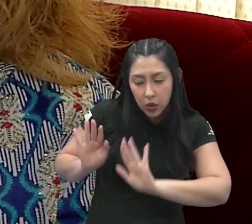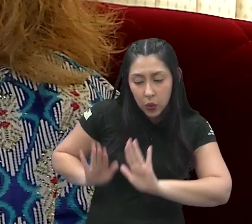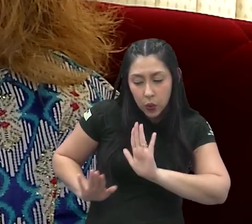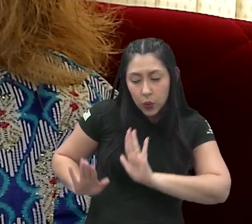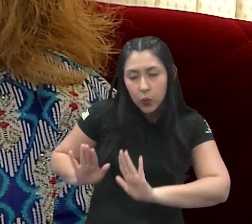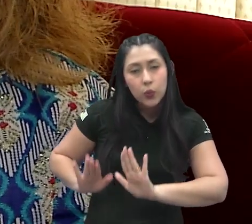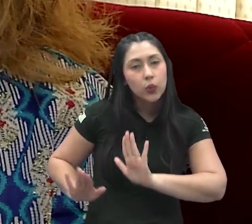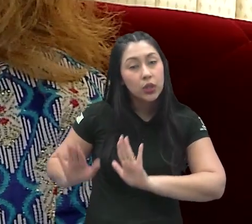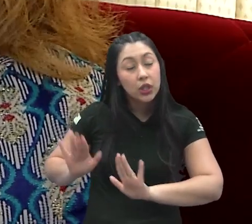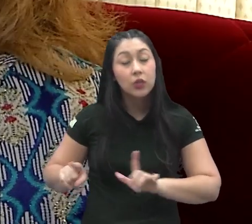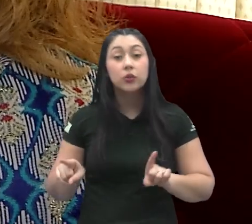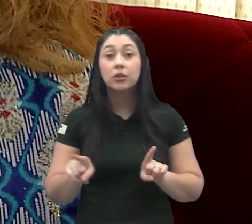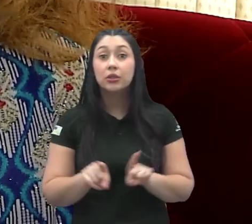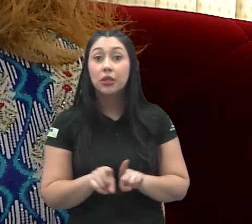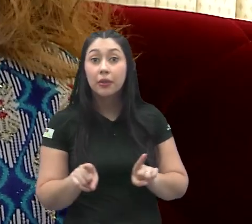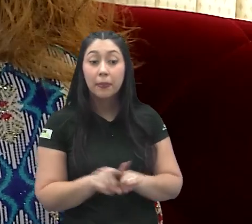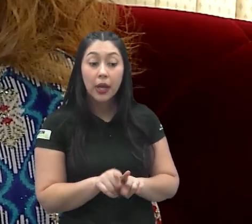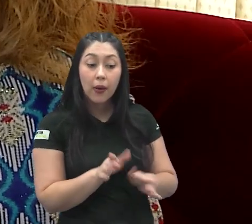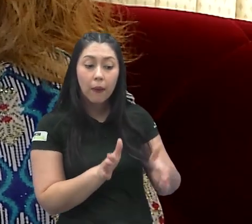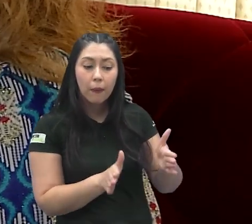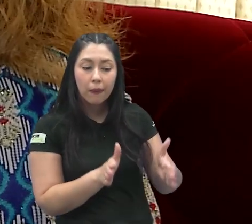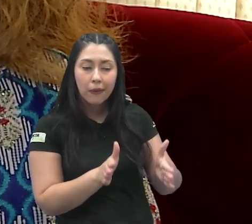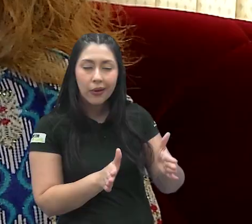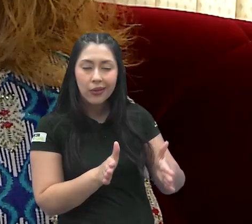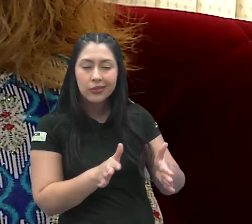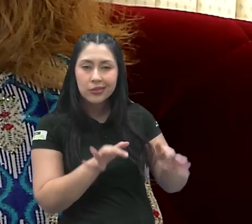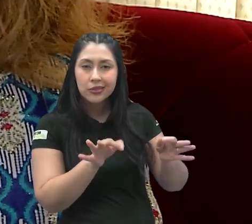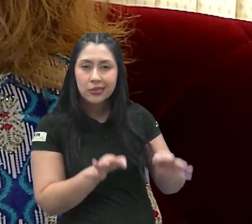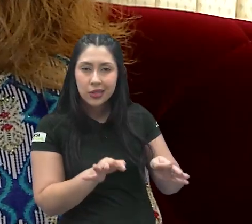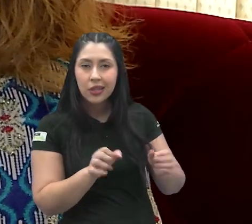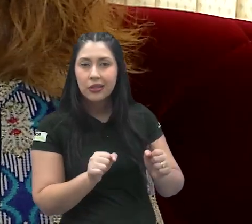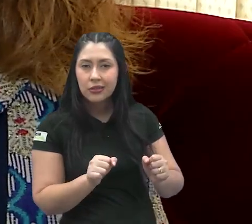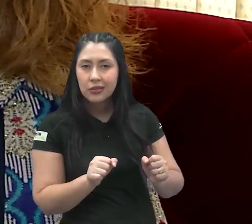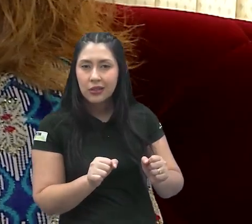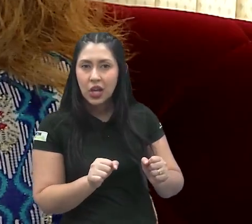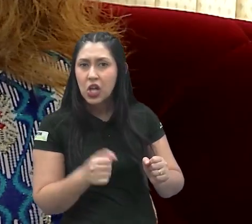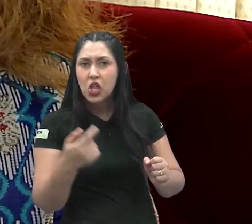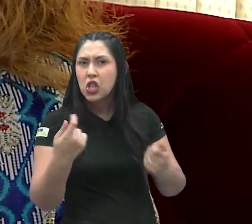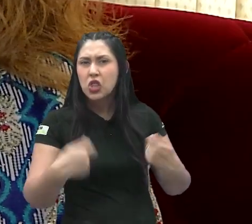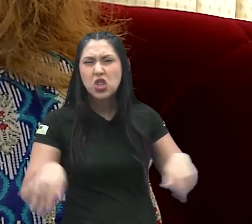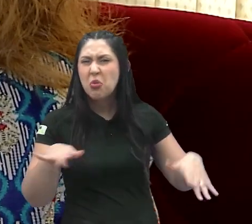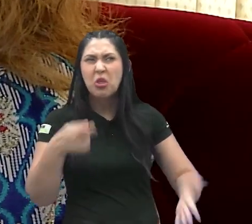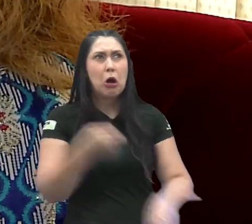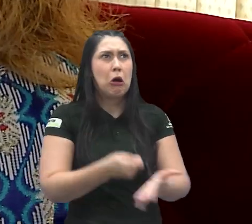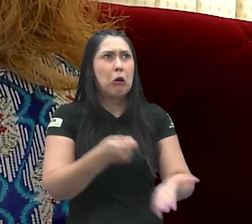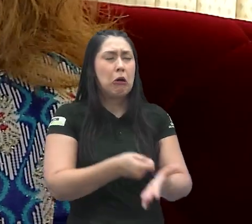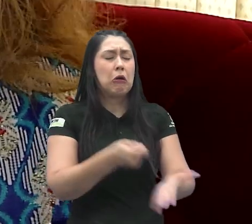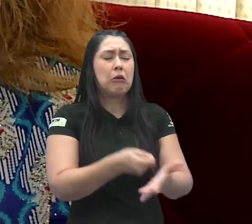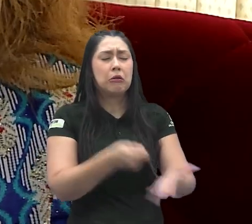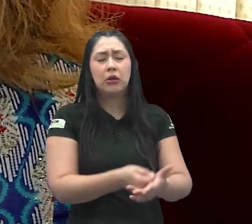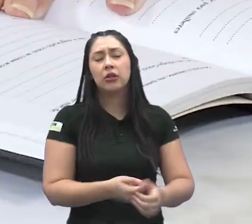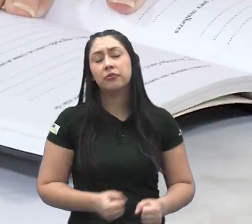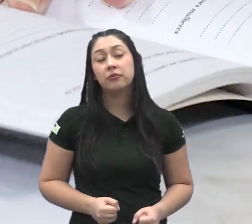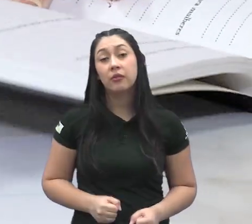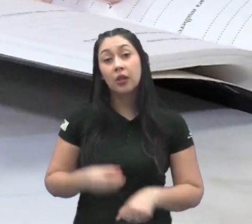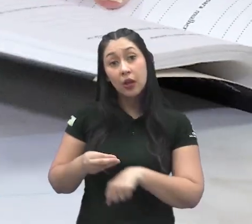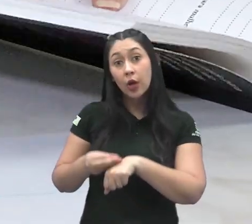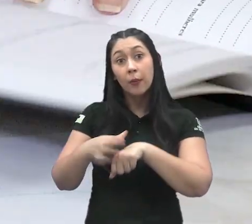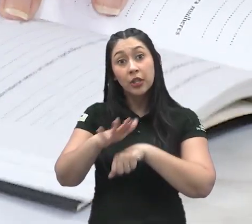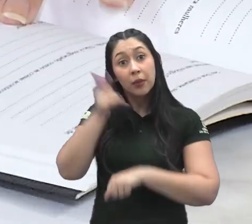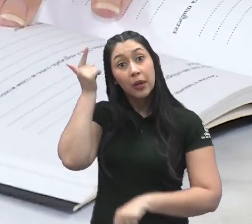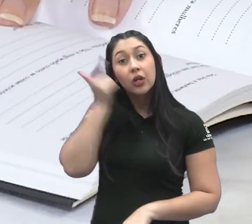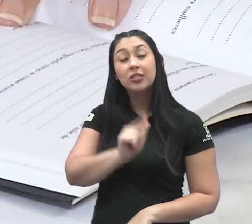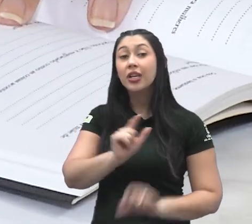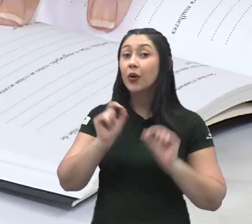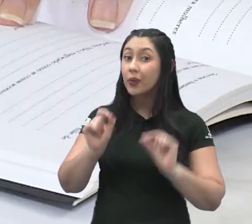cuidado as metas, estabeleça também um prazo para elas, né? E não ser tão agressivos. Uma das dicas